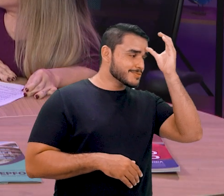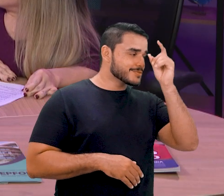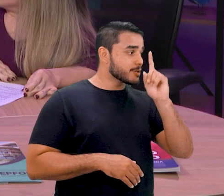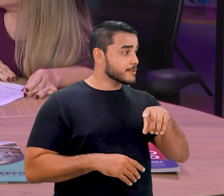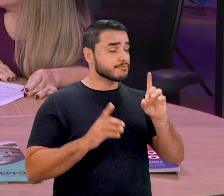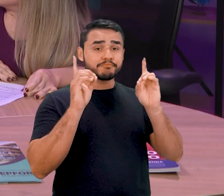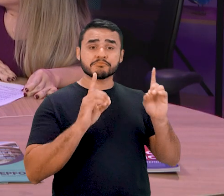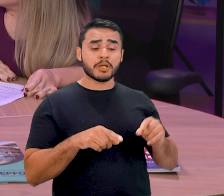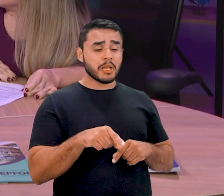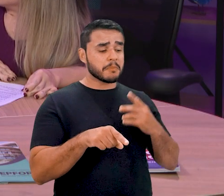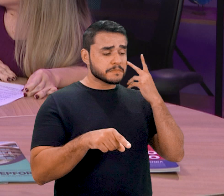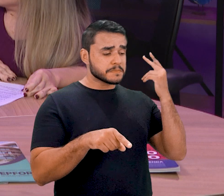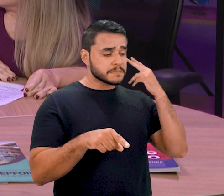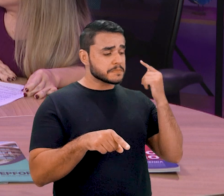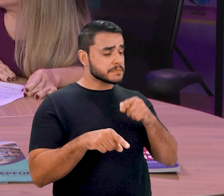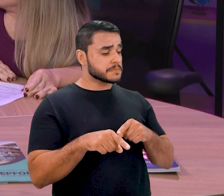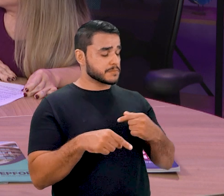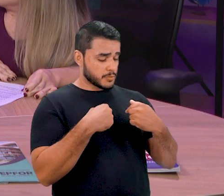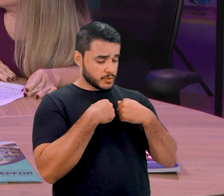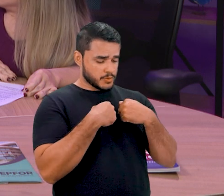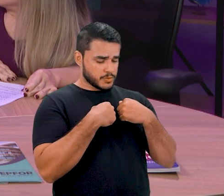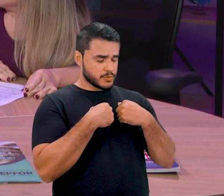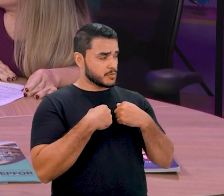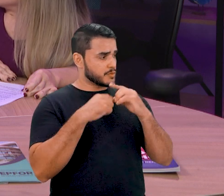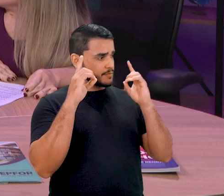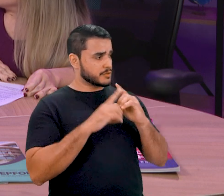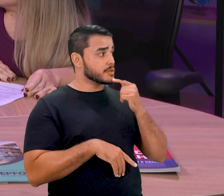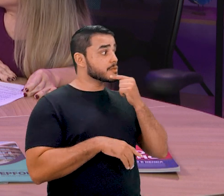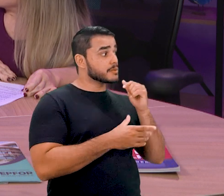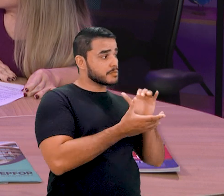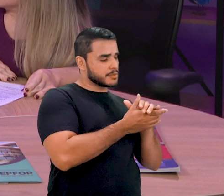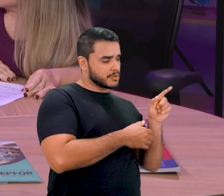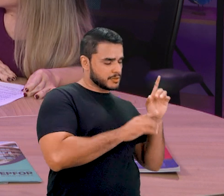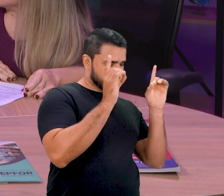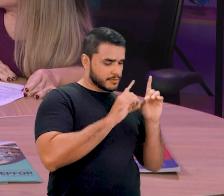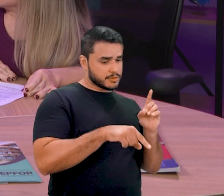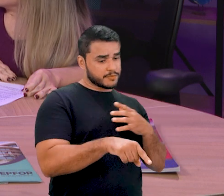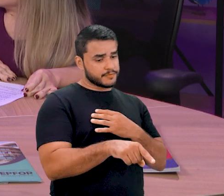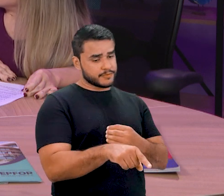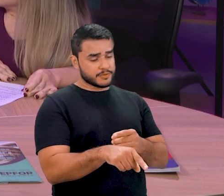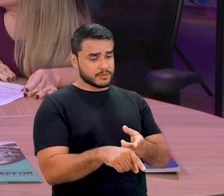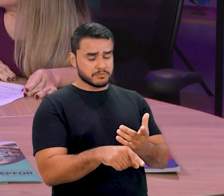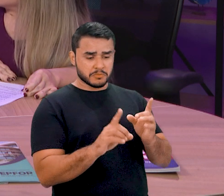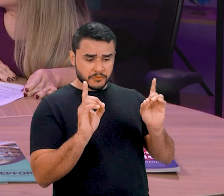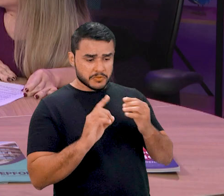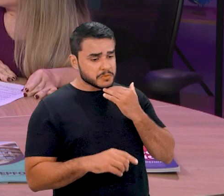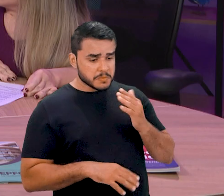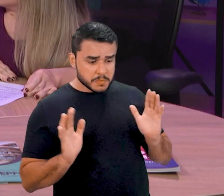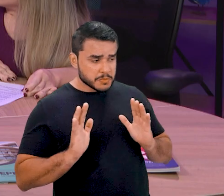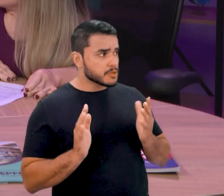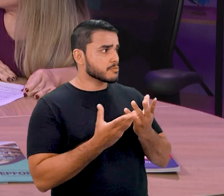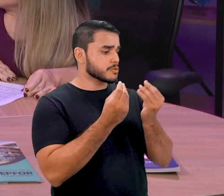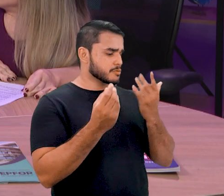a deficiência de uma forma muito natural, porque ela é filha de pais com deficiência. A gente tem muitos amigos com deficiência, então